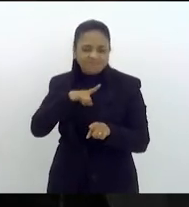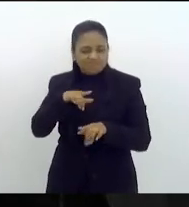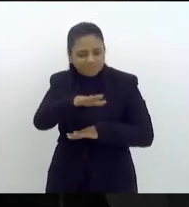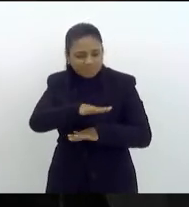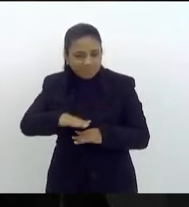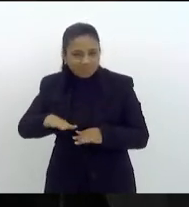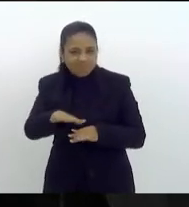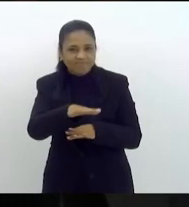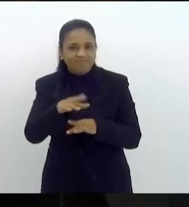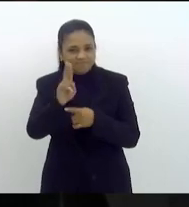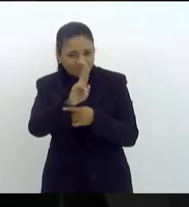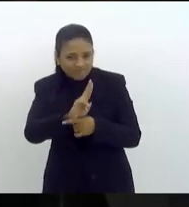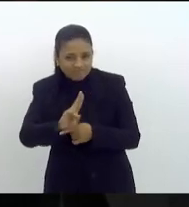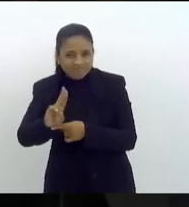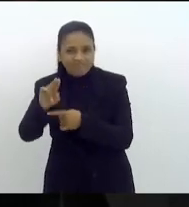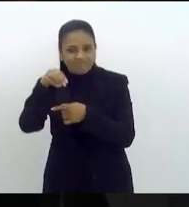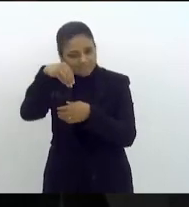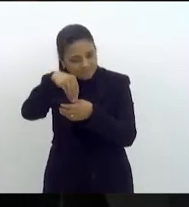universitária